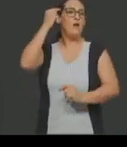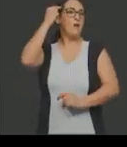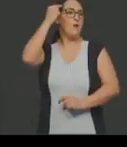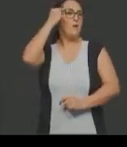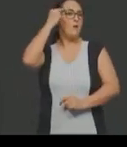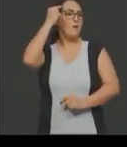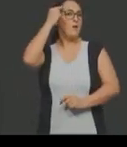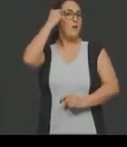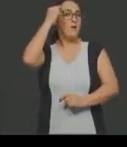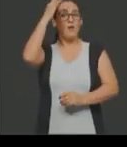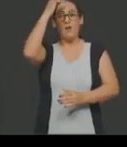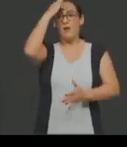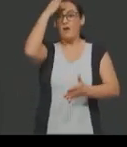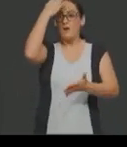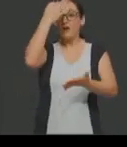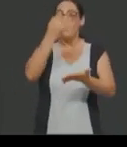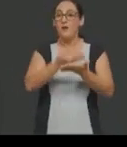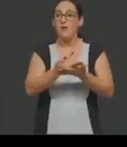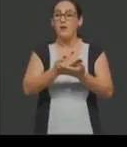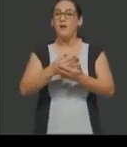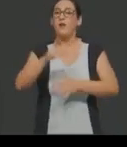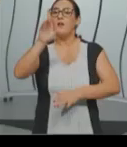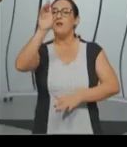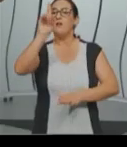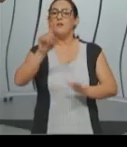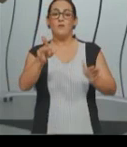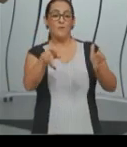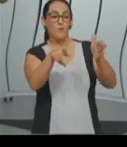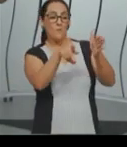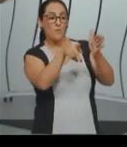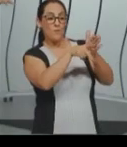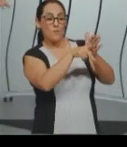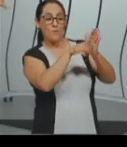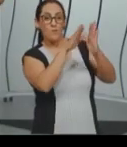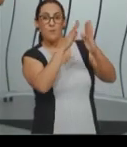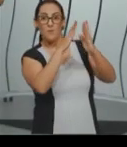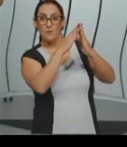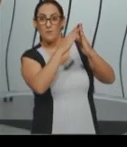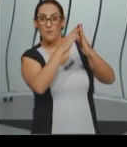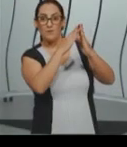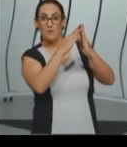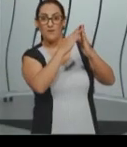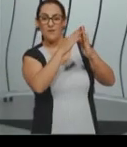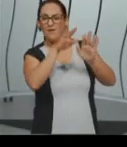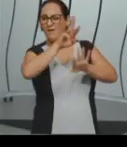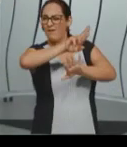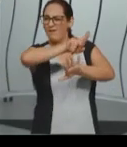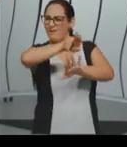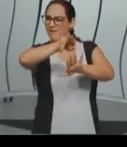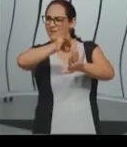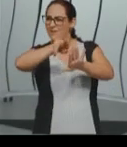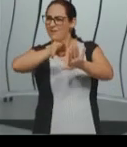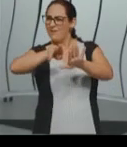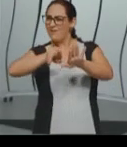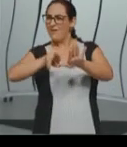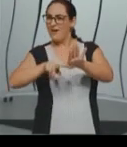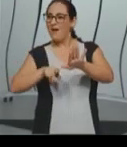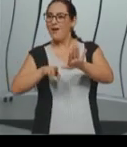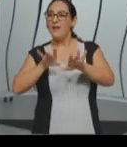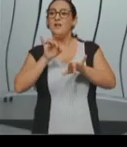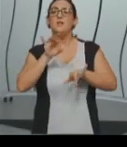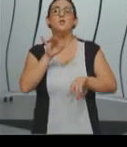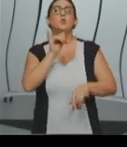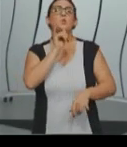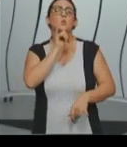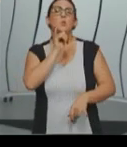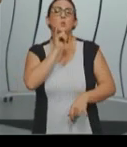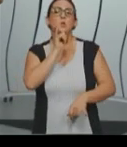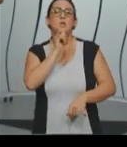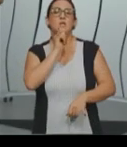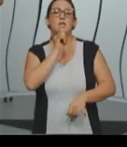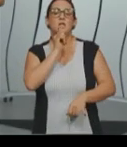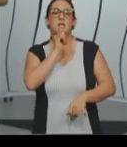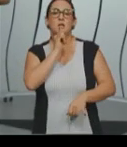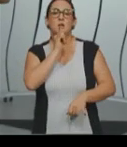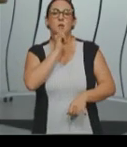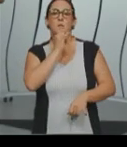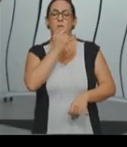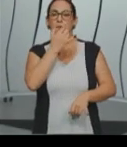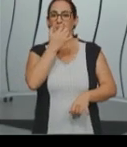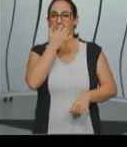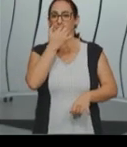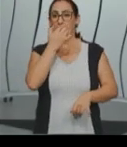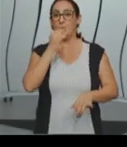fé, direito à propriedade e vários outros direitos. A gente cita aqui alguns exemplos, né? Então, aquilo que